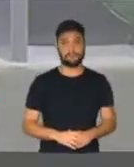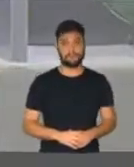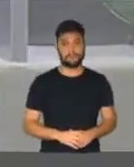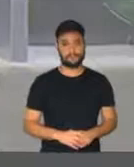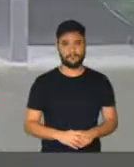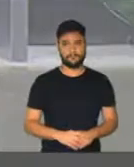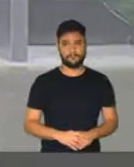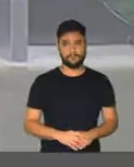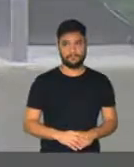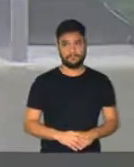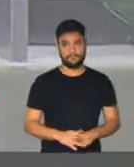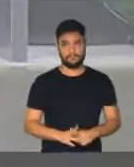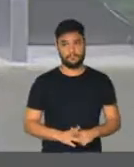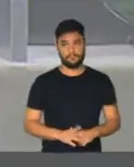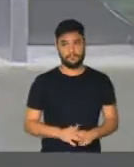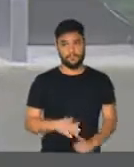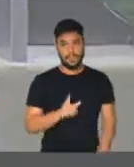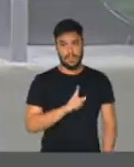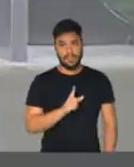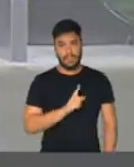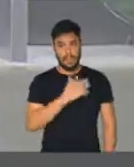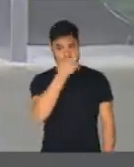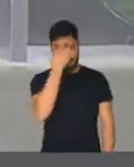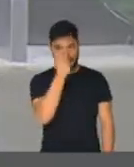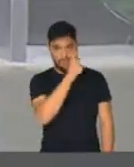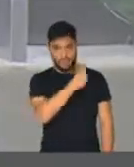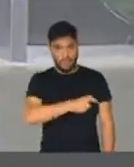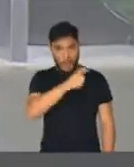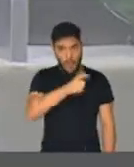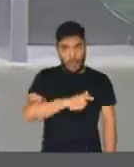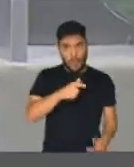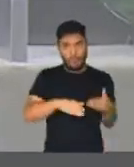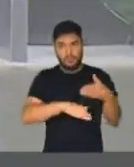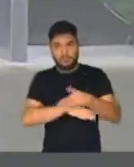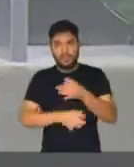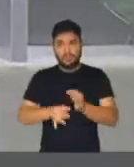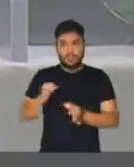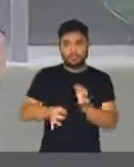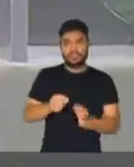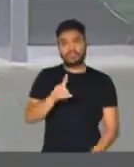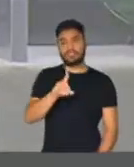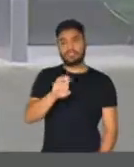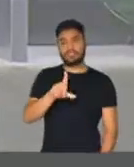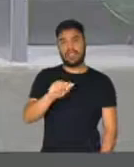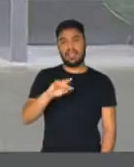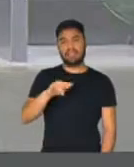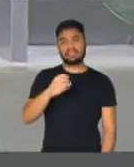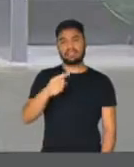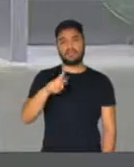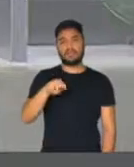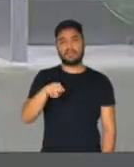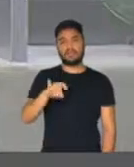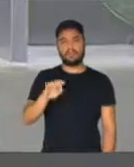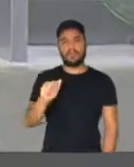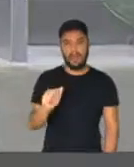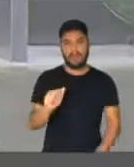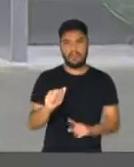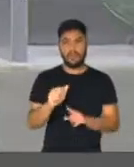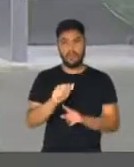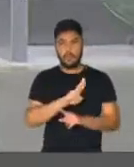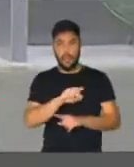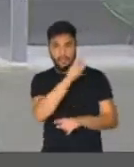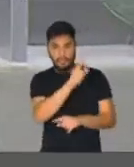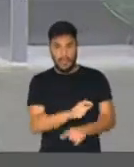Essa pessoa que fez uma delação premiada se chama Fernando.